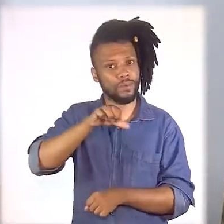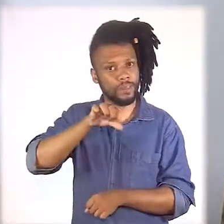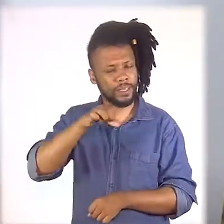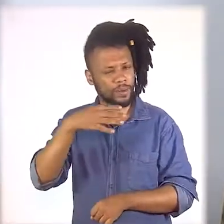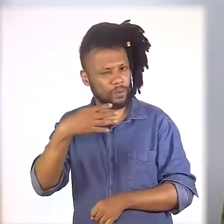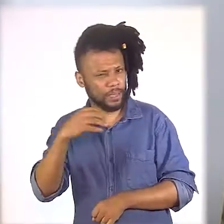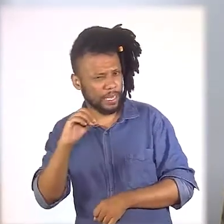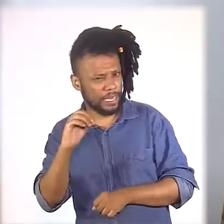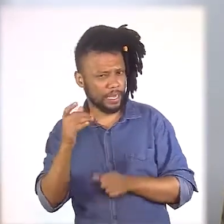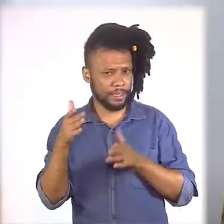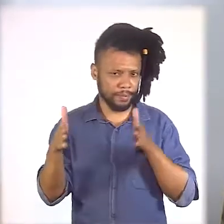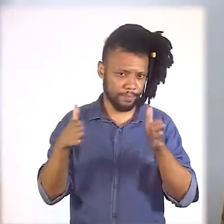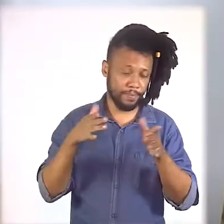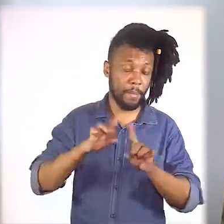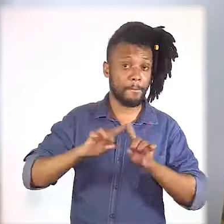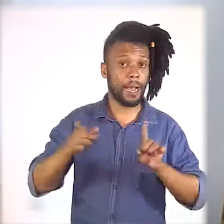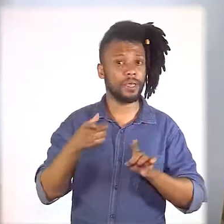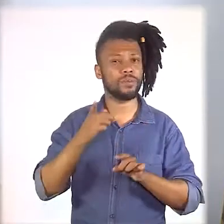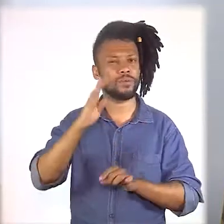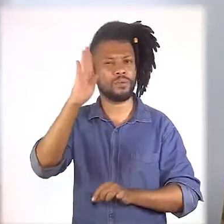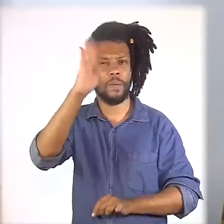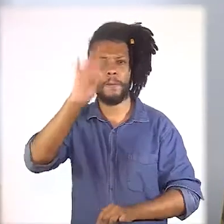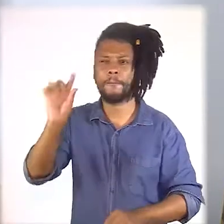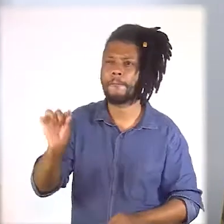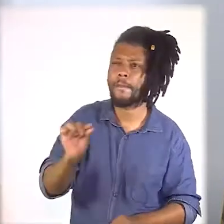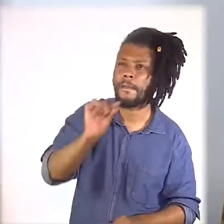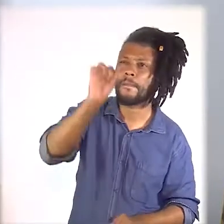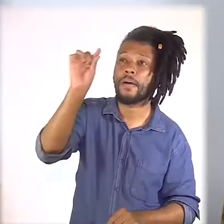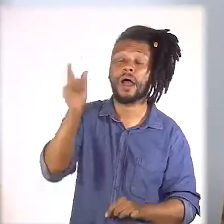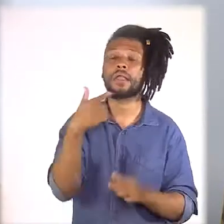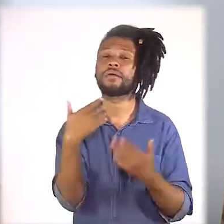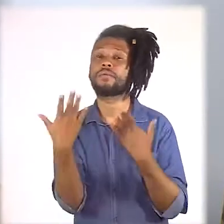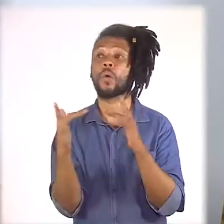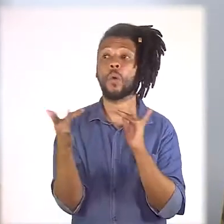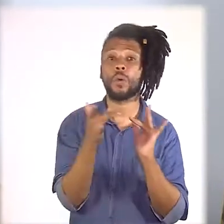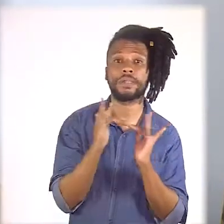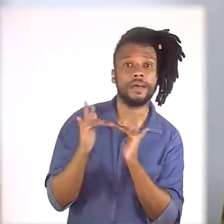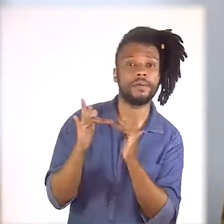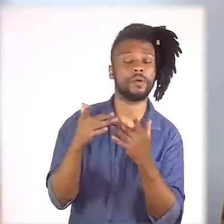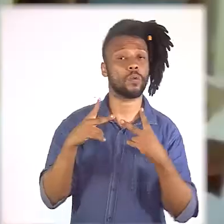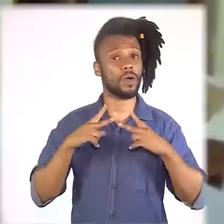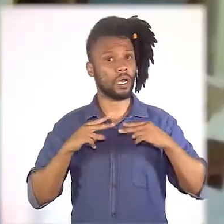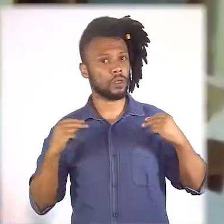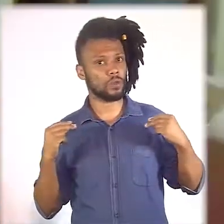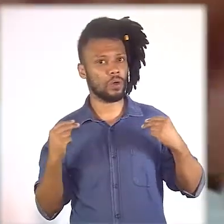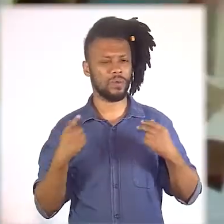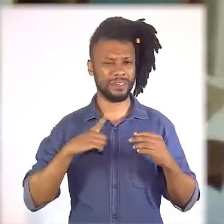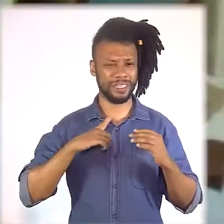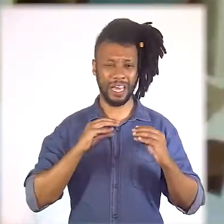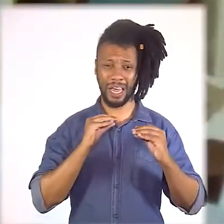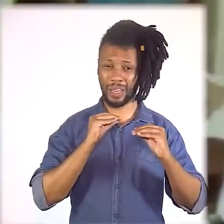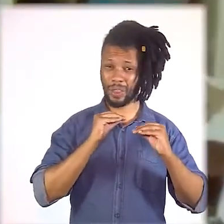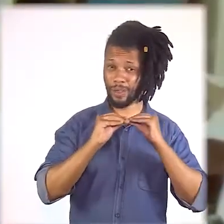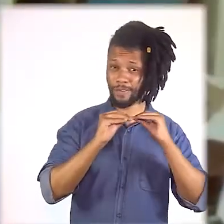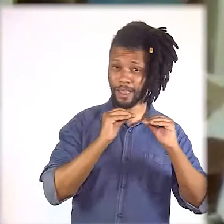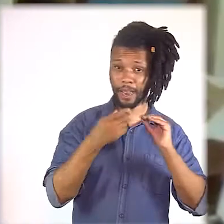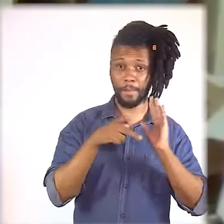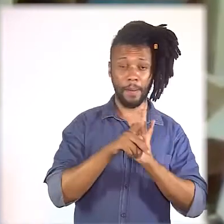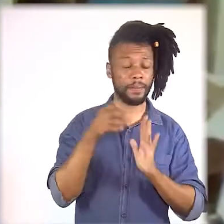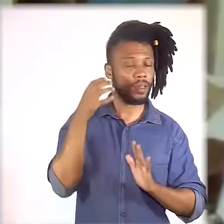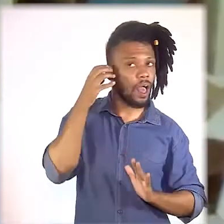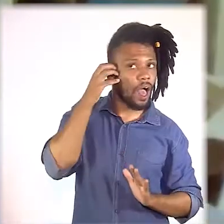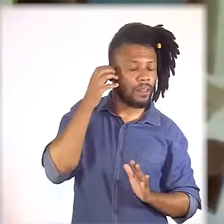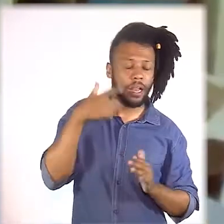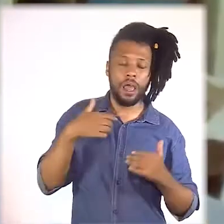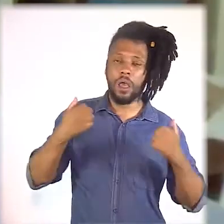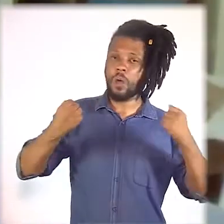30, mas no país inteiro. Pegando com garçons, com quem ele ouvia novela de rádio.